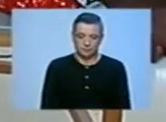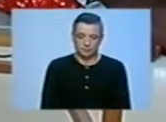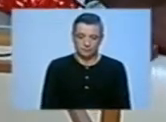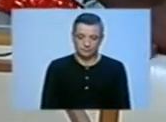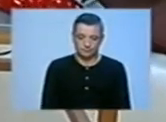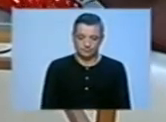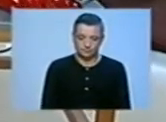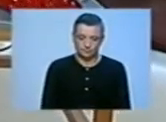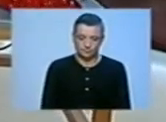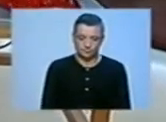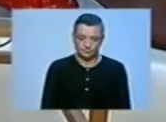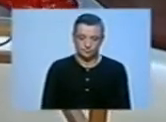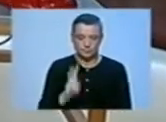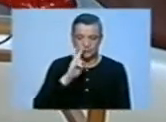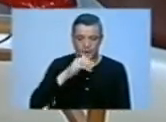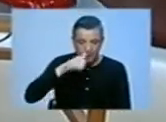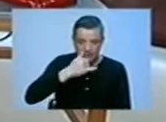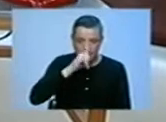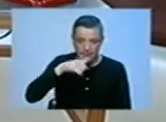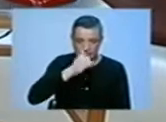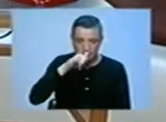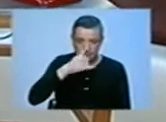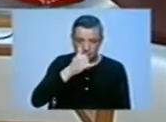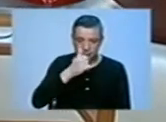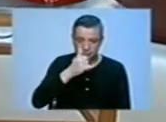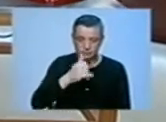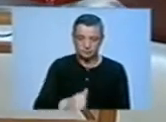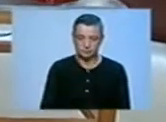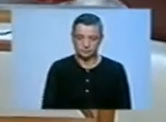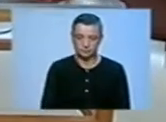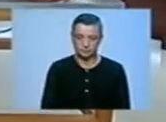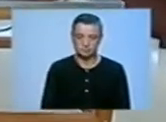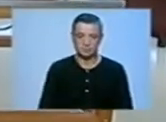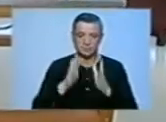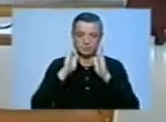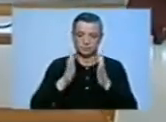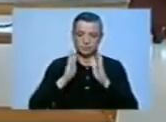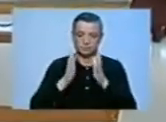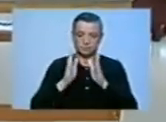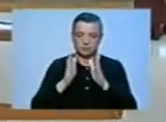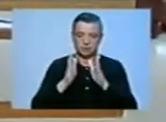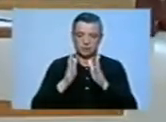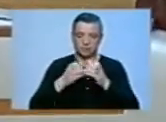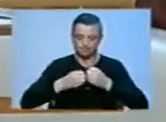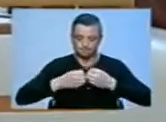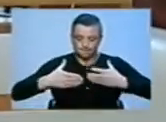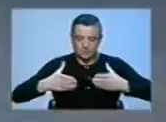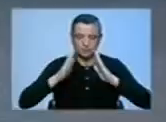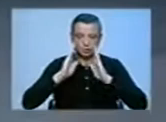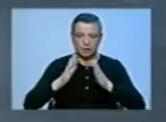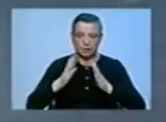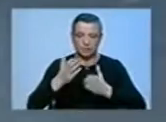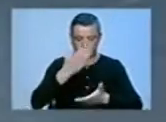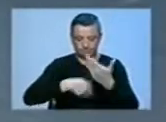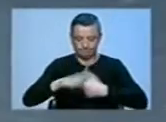e também sabe dizer como é que já são as nossas matas que já estão firmes e que acho que devemos